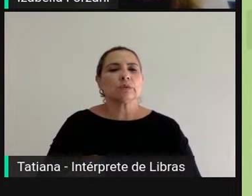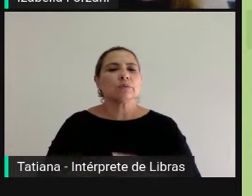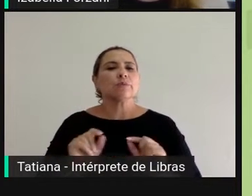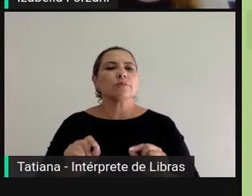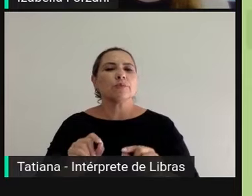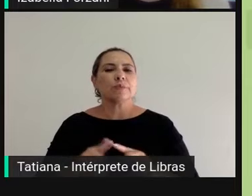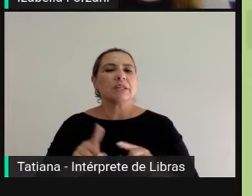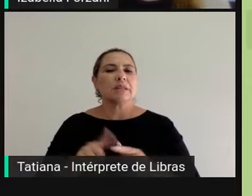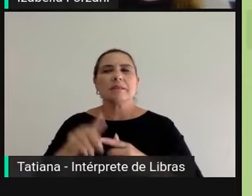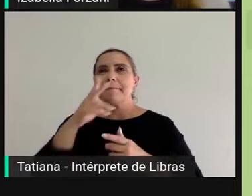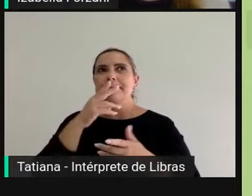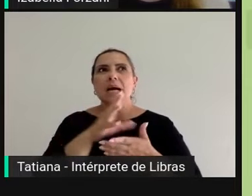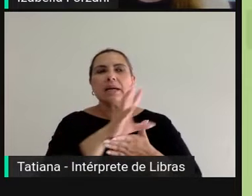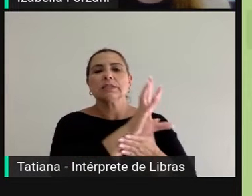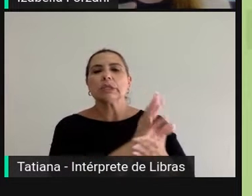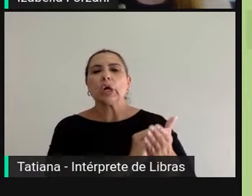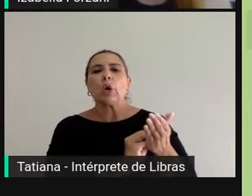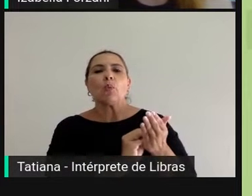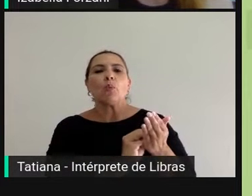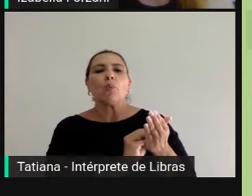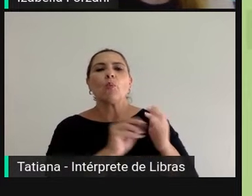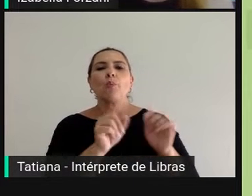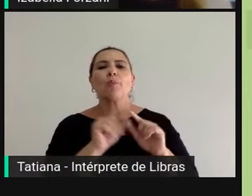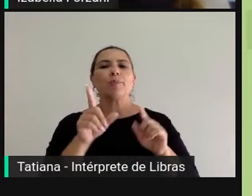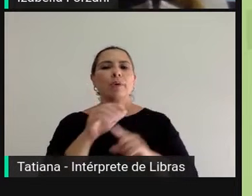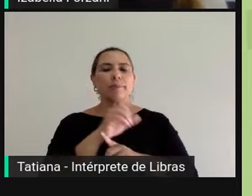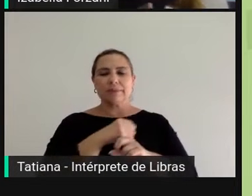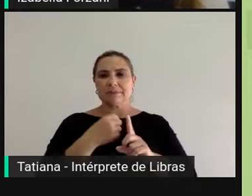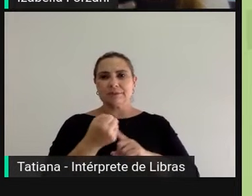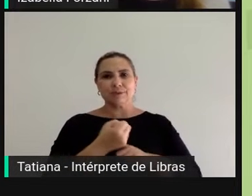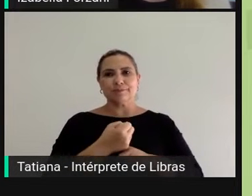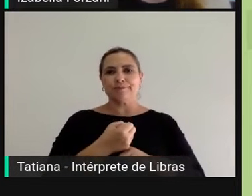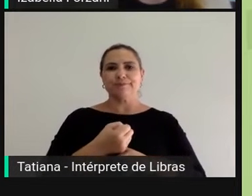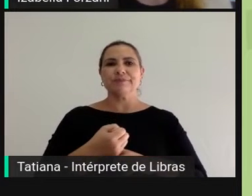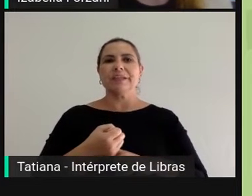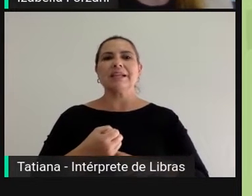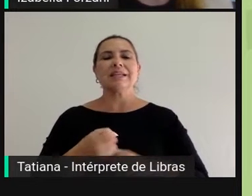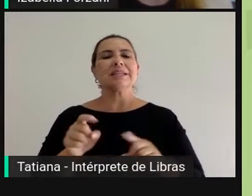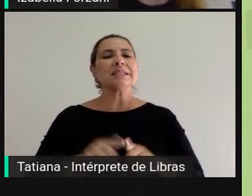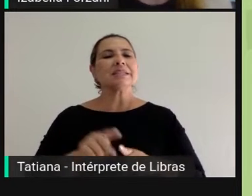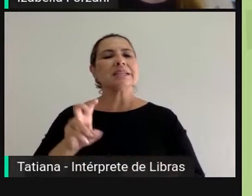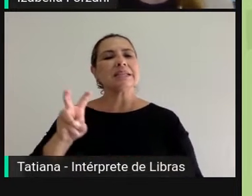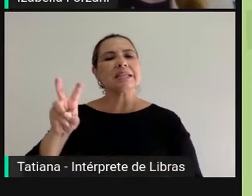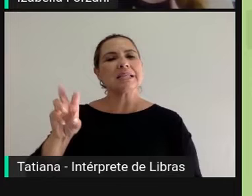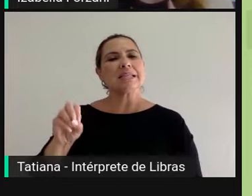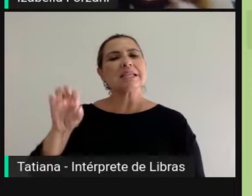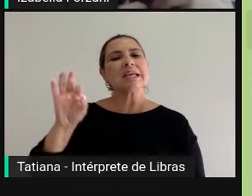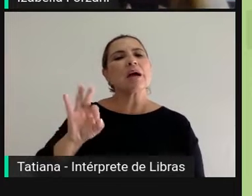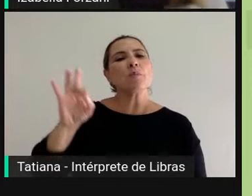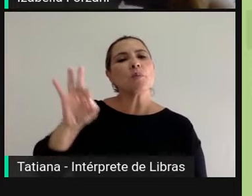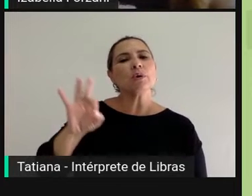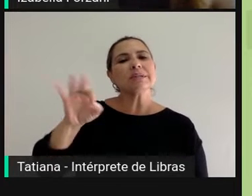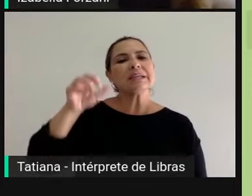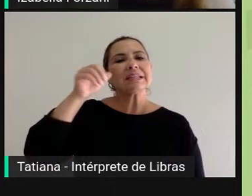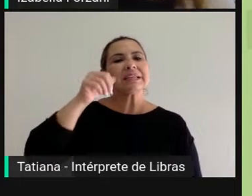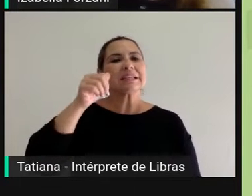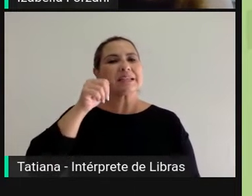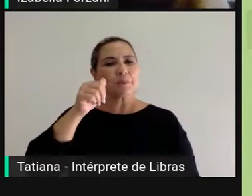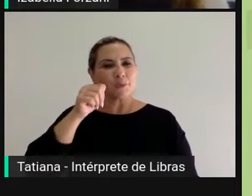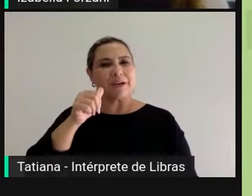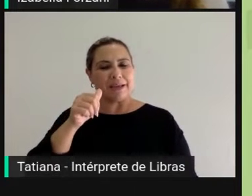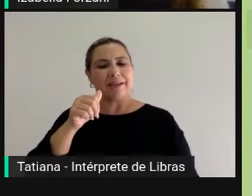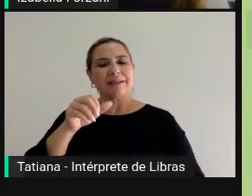uma cópia miniaturizada da sociedade. Ou seja, se nós somos 50% da sociedade, nós mulheres, então teremos que